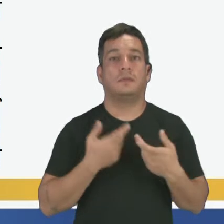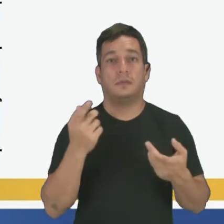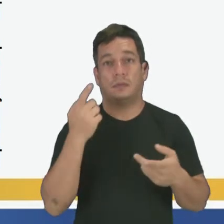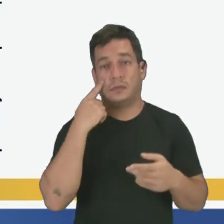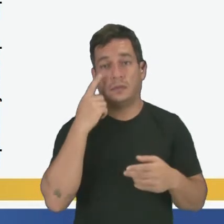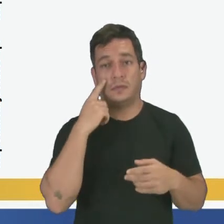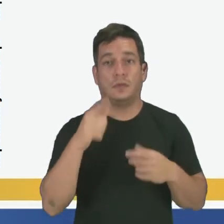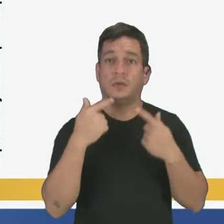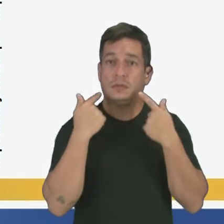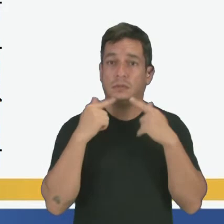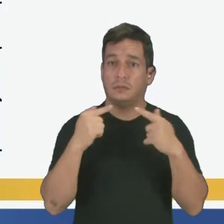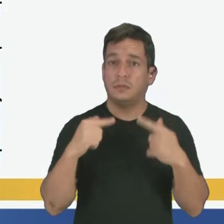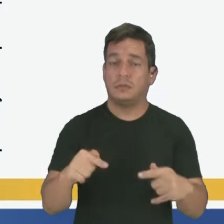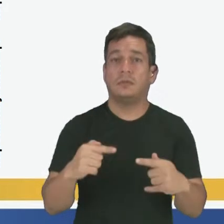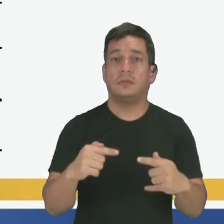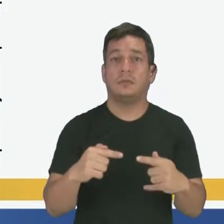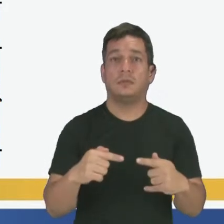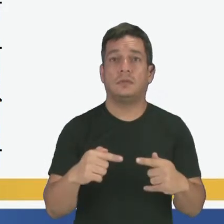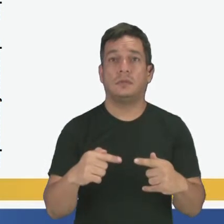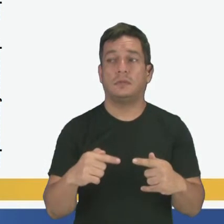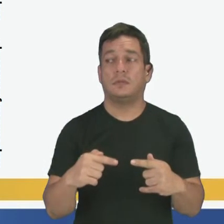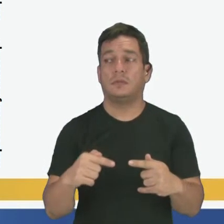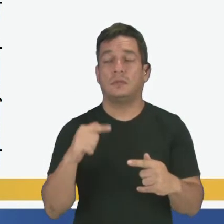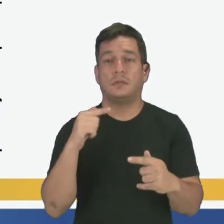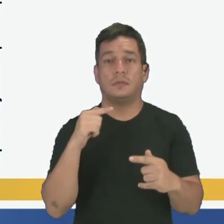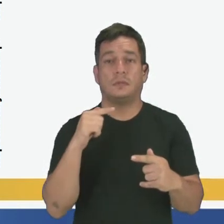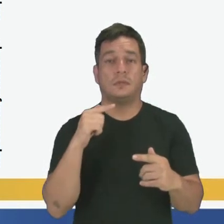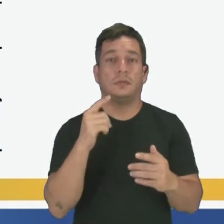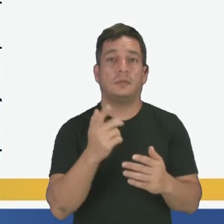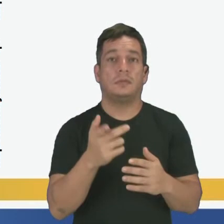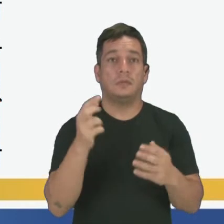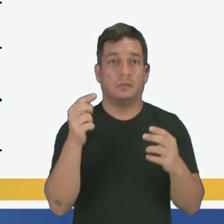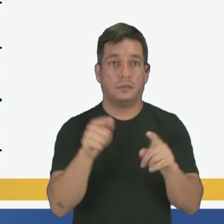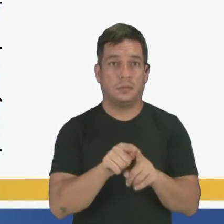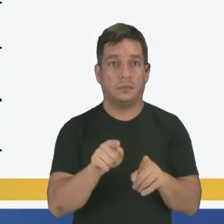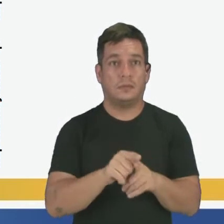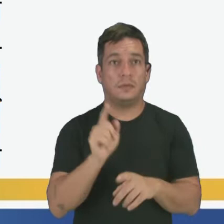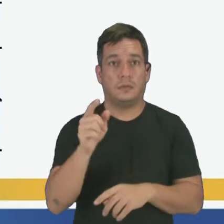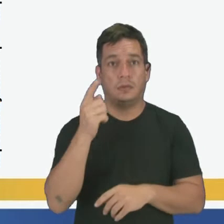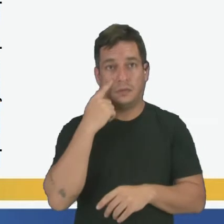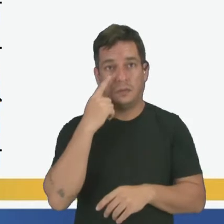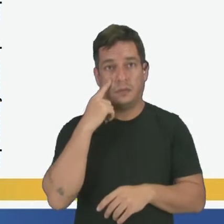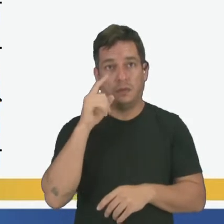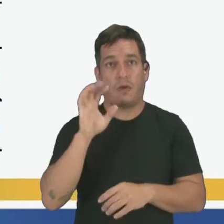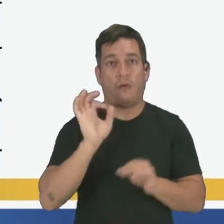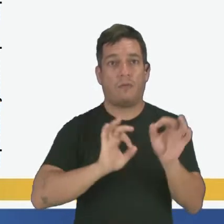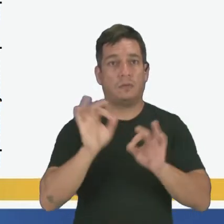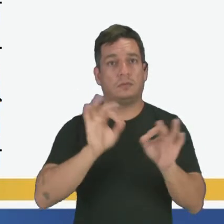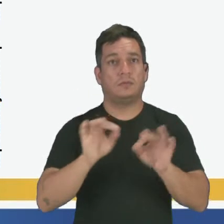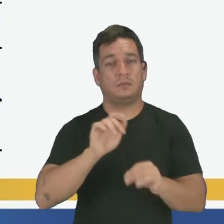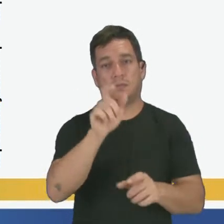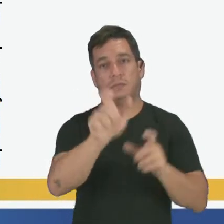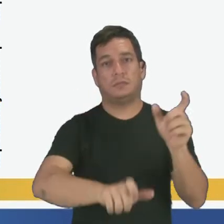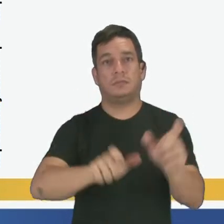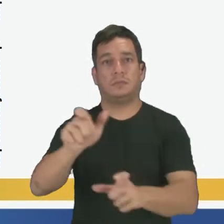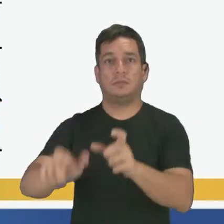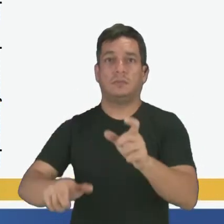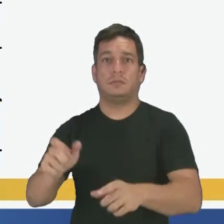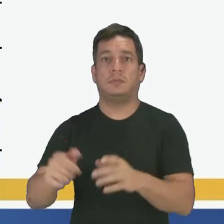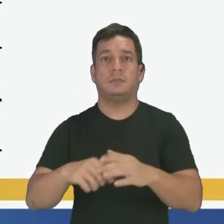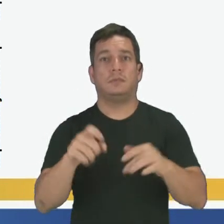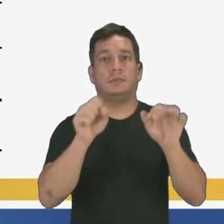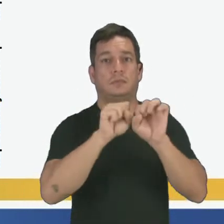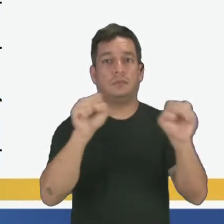né? Expressão também relacionada ao sentido crítico, definindo a forma de construção para cada indivíduo